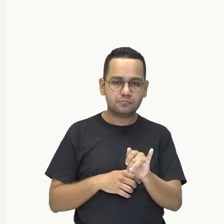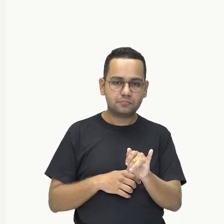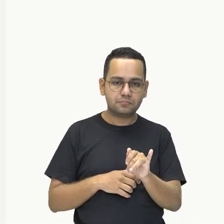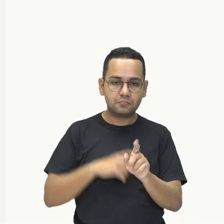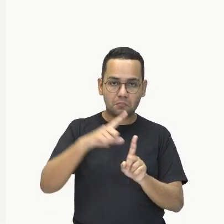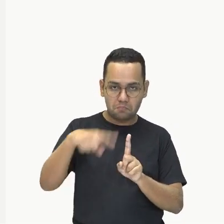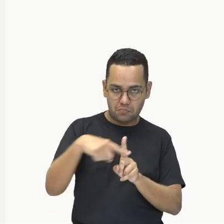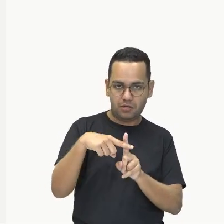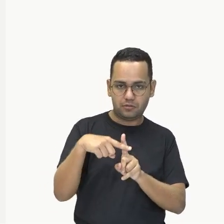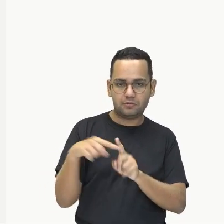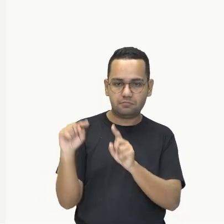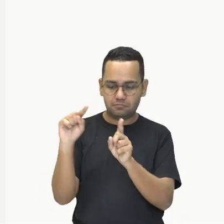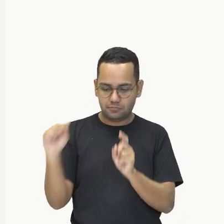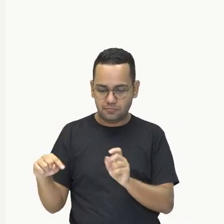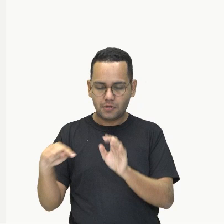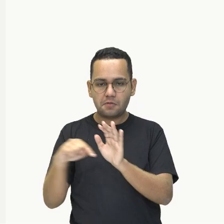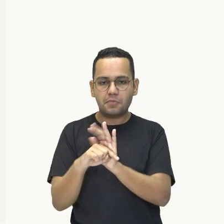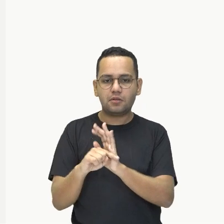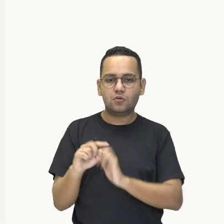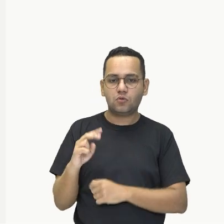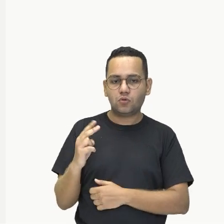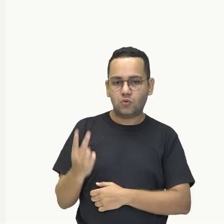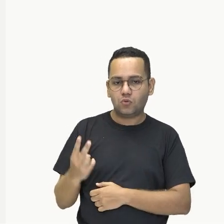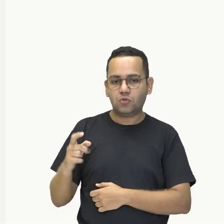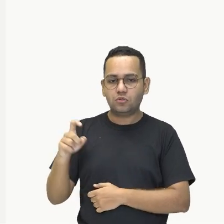adição algébrica aqui, ó.